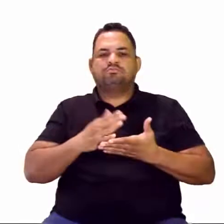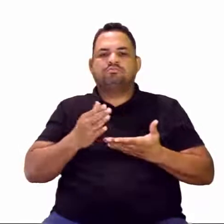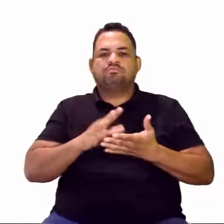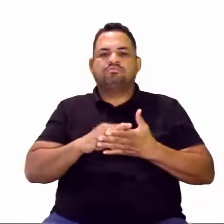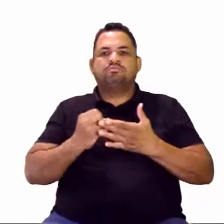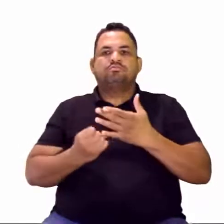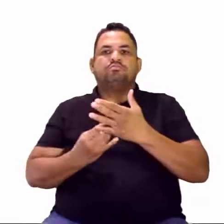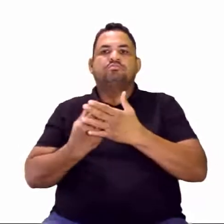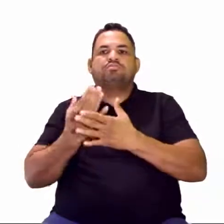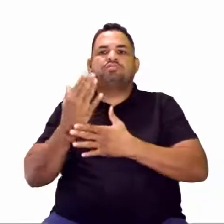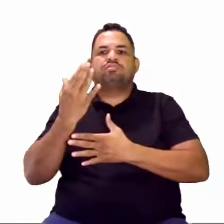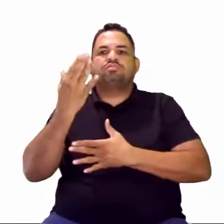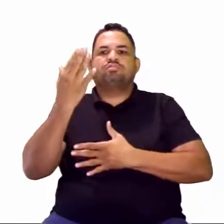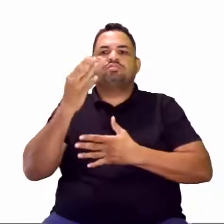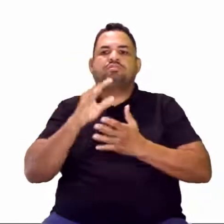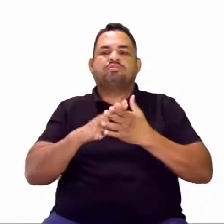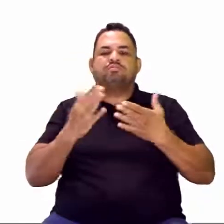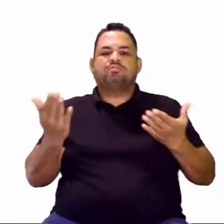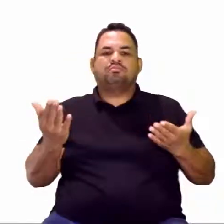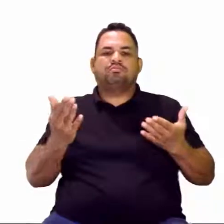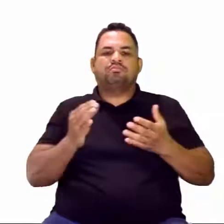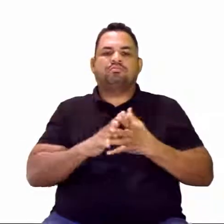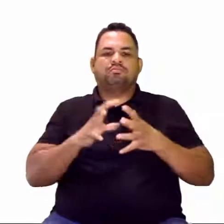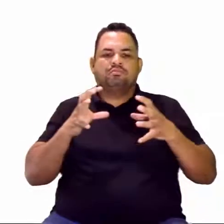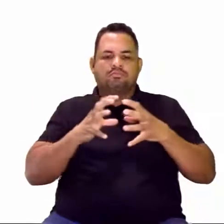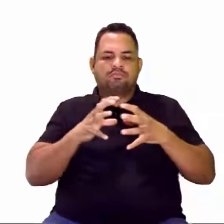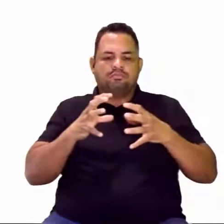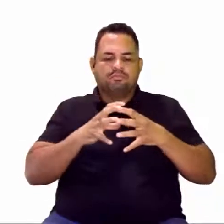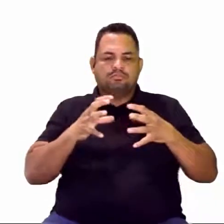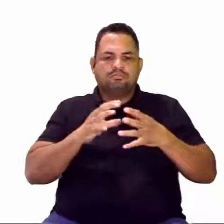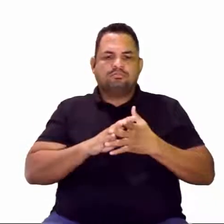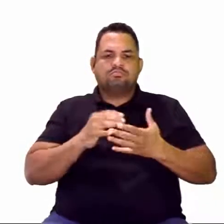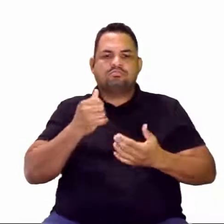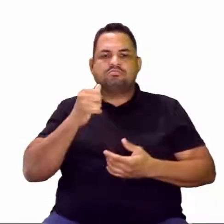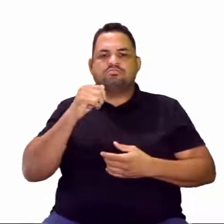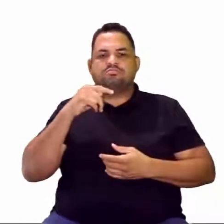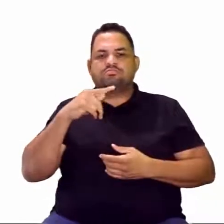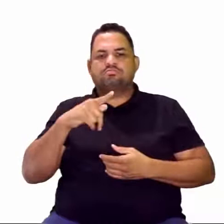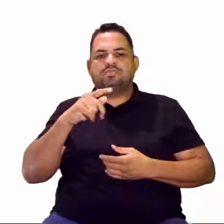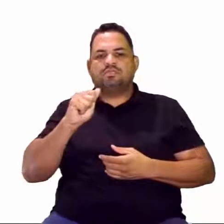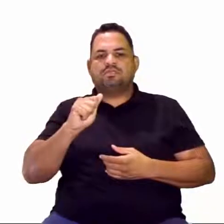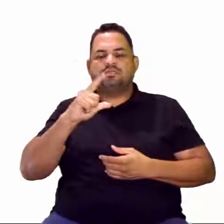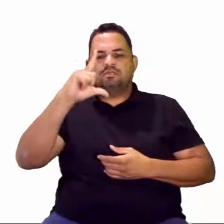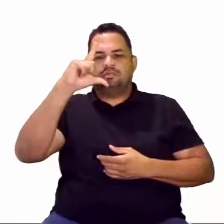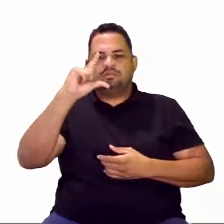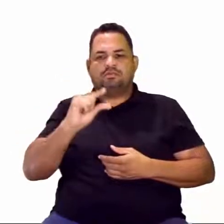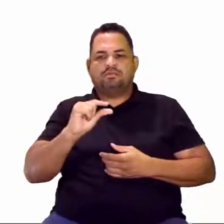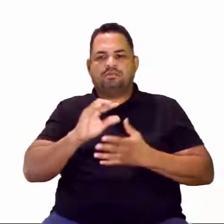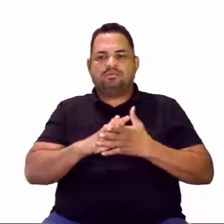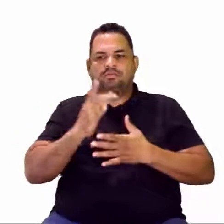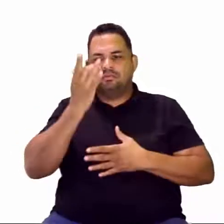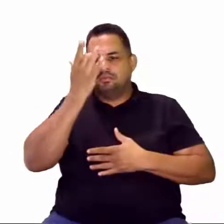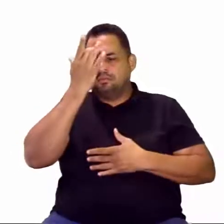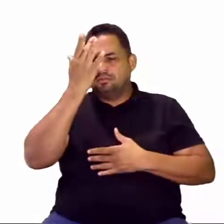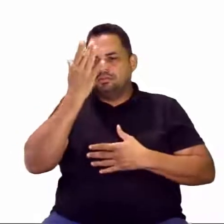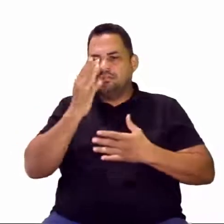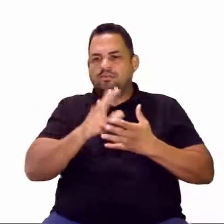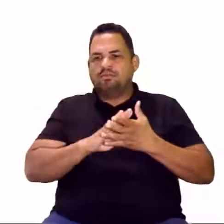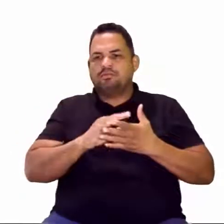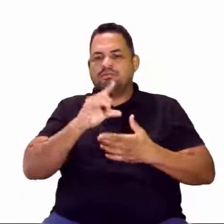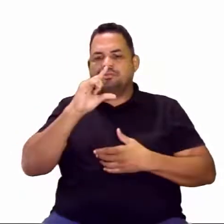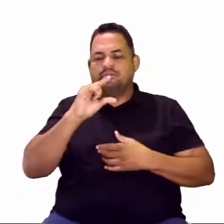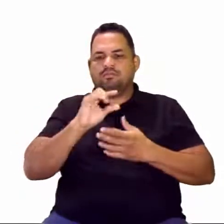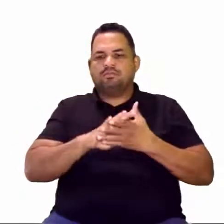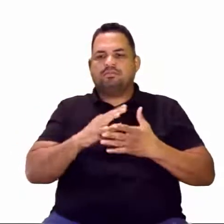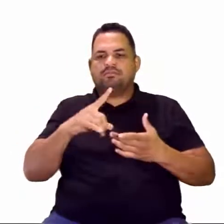para a atmosfera, e aí a pressão atmosférica é menor, facilita com que, com